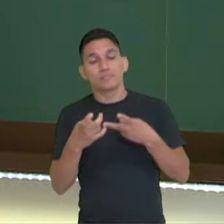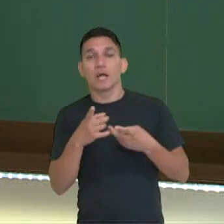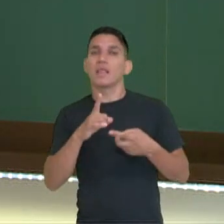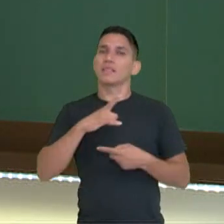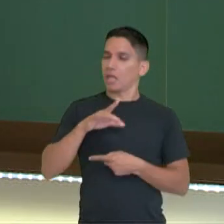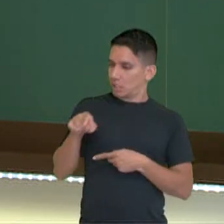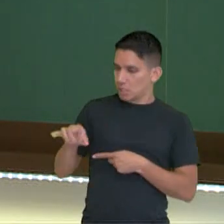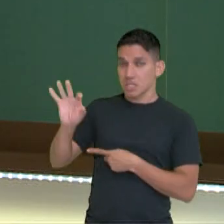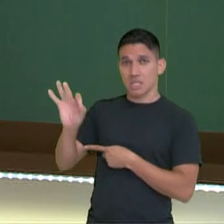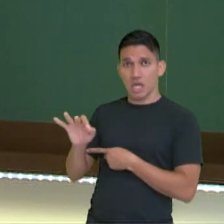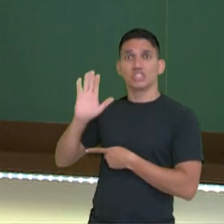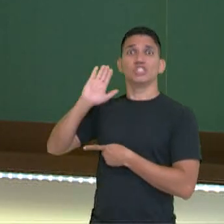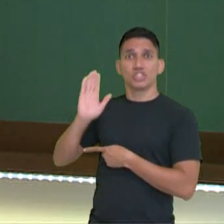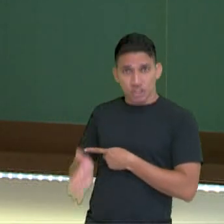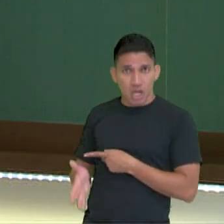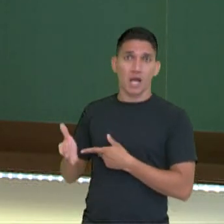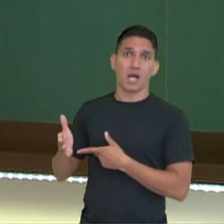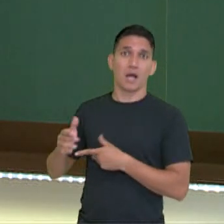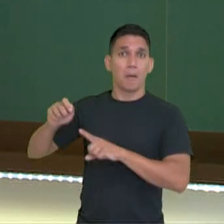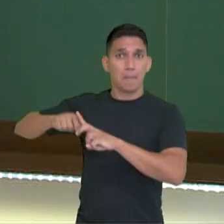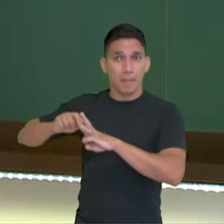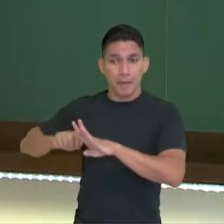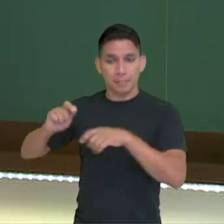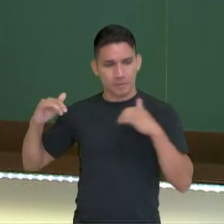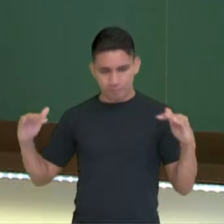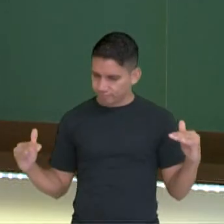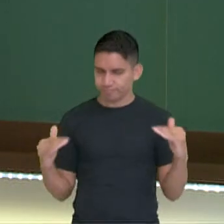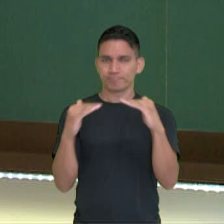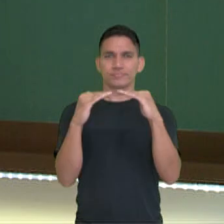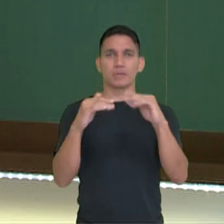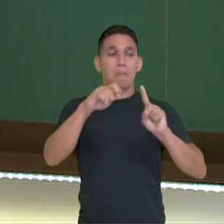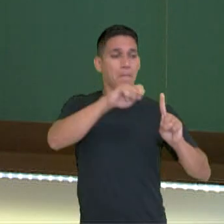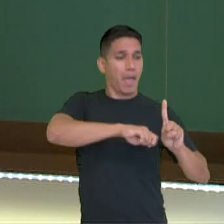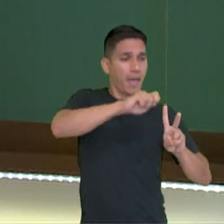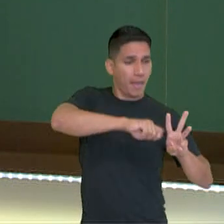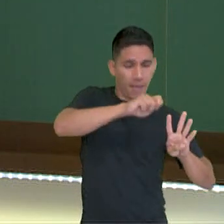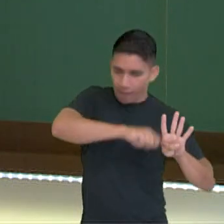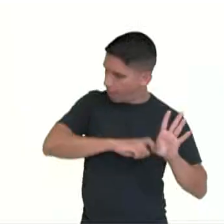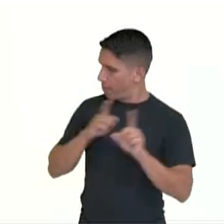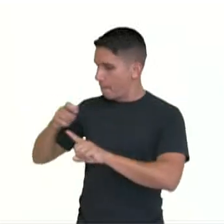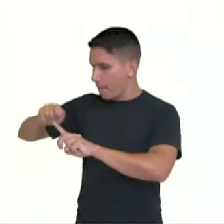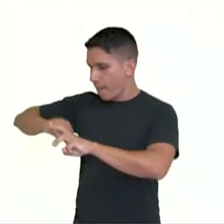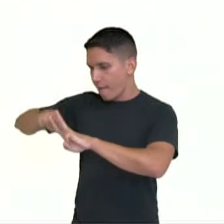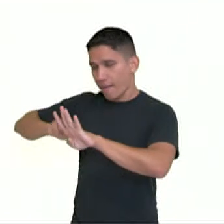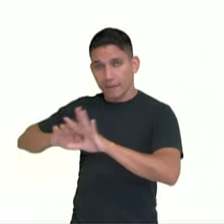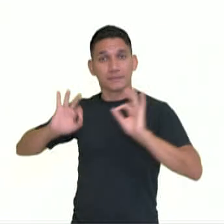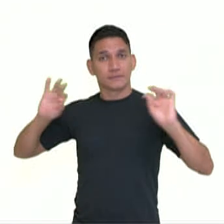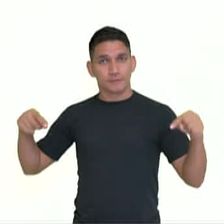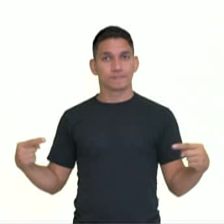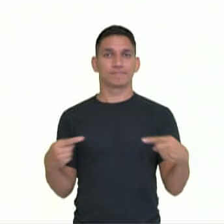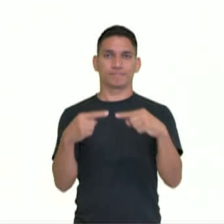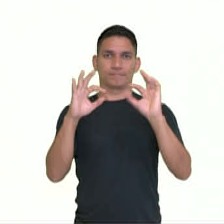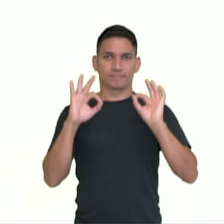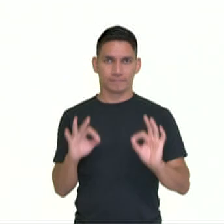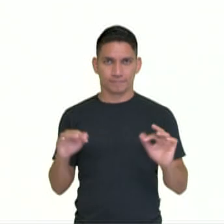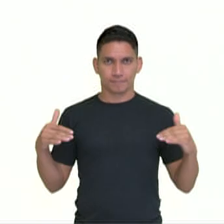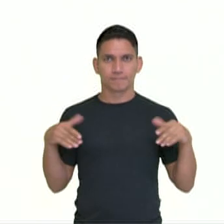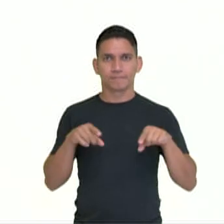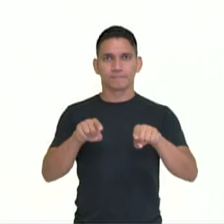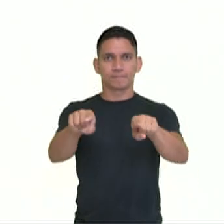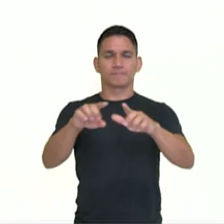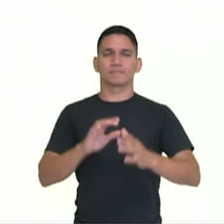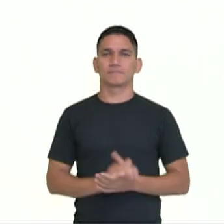já estava em meses, então eu tenho que combinar as duas ali para ficar corretamente aplicado a nossa